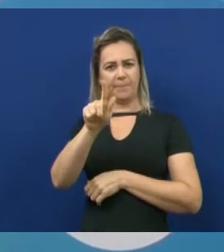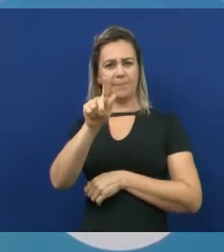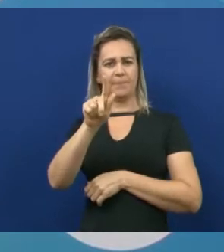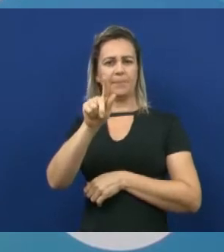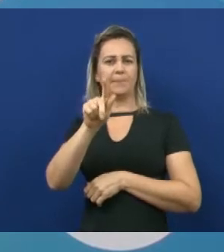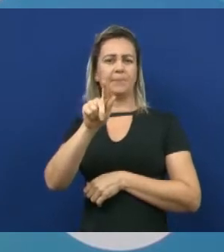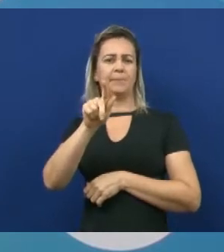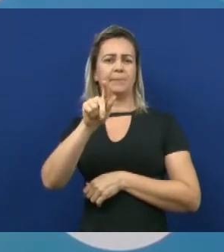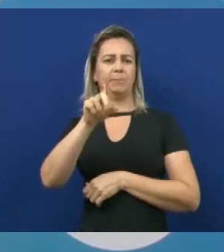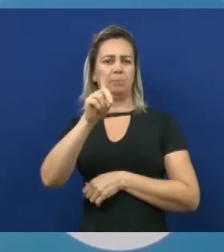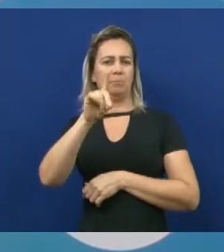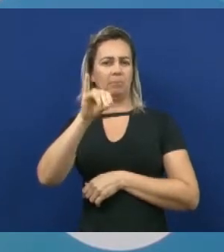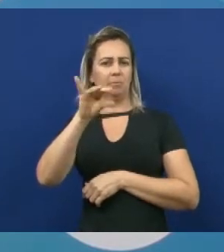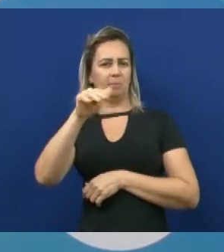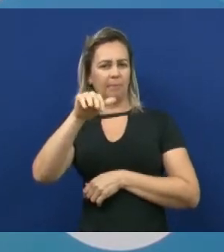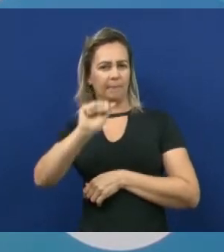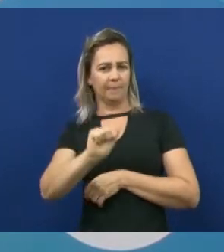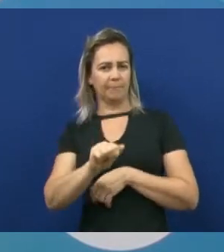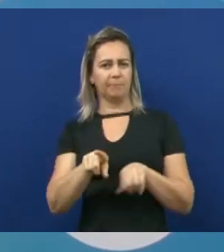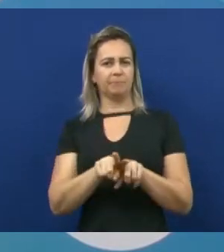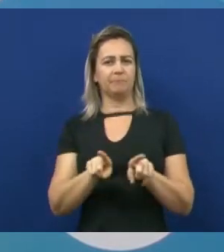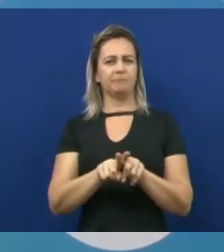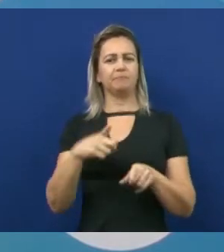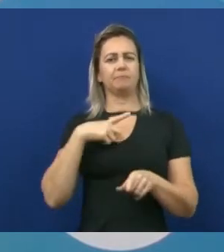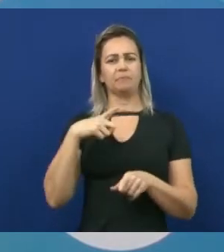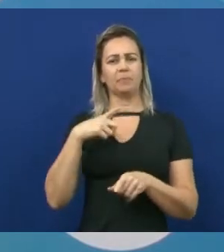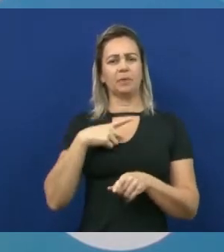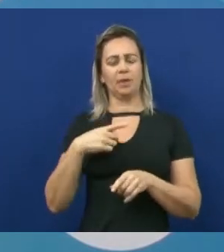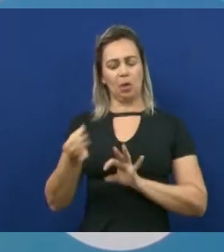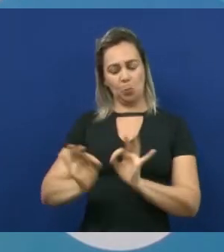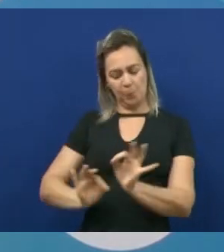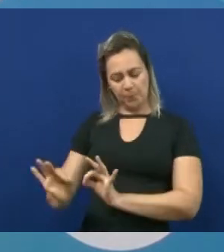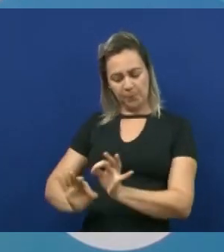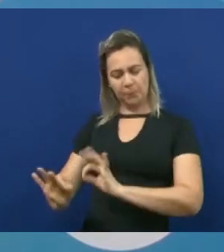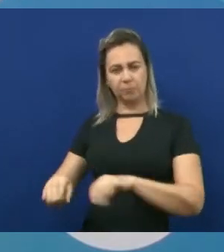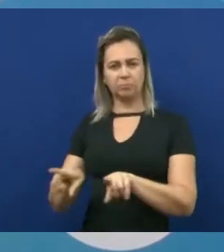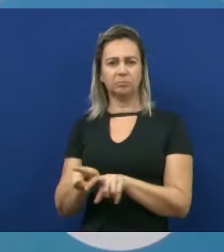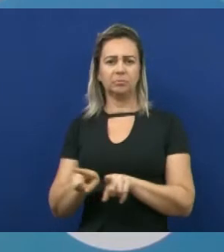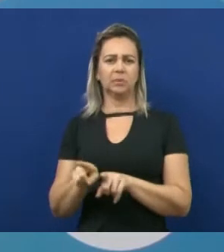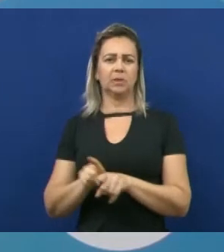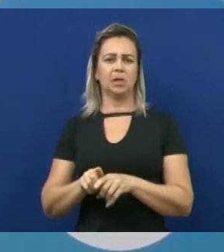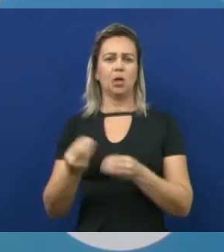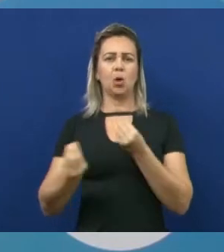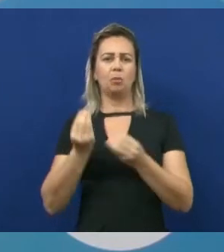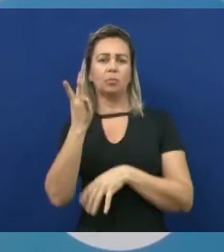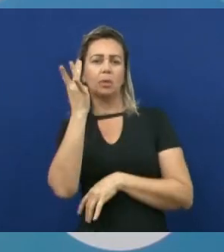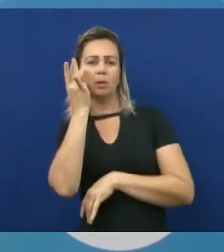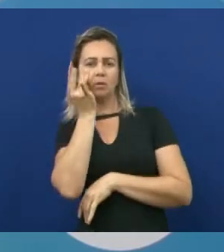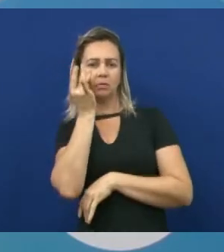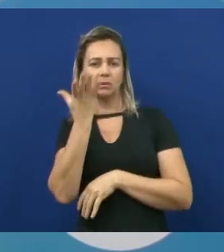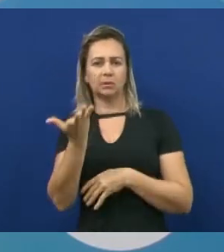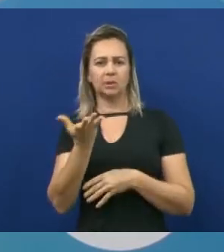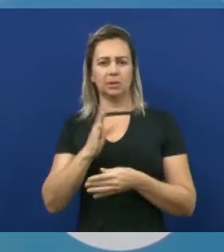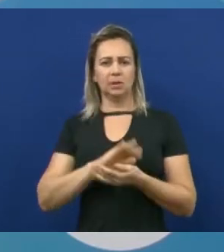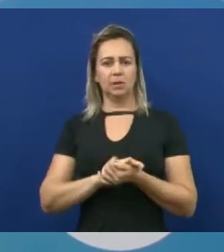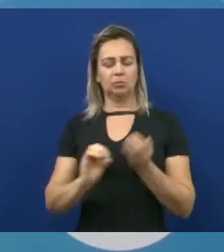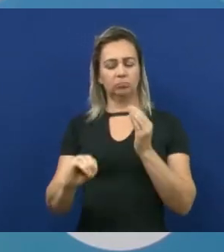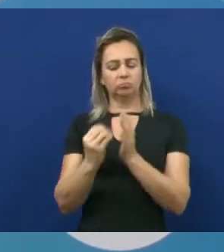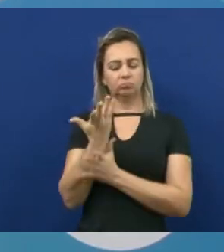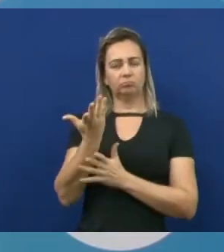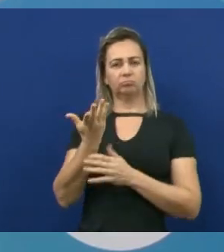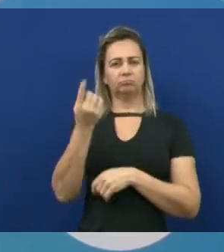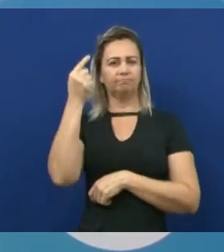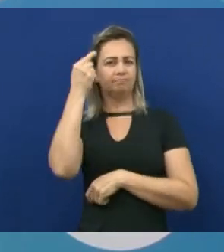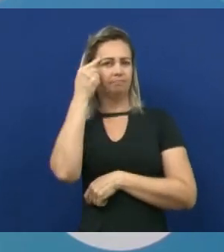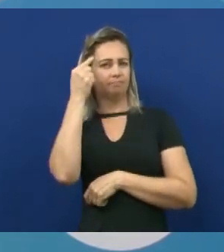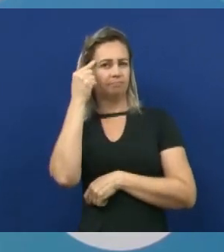teorias, experiências, métodos que servem para organizar a realidade e os seus eventos no